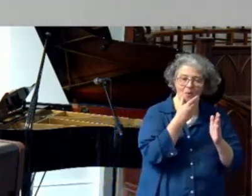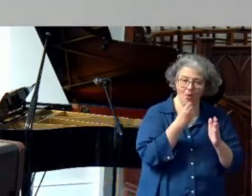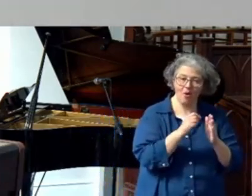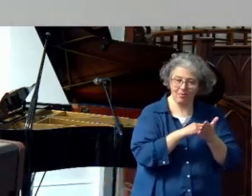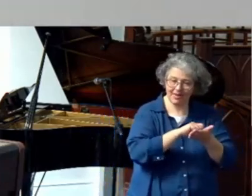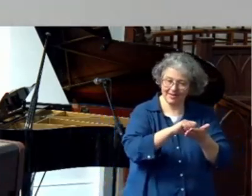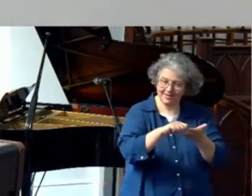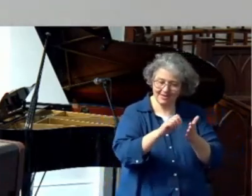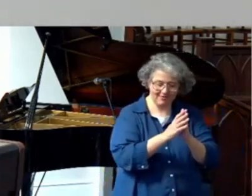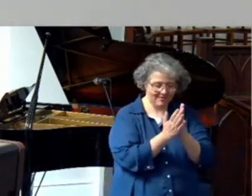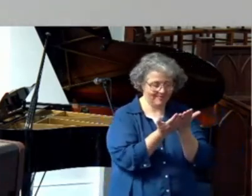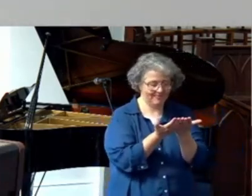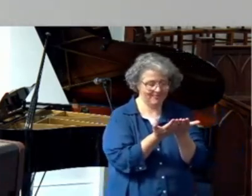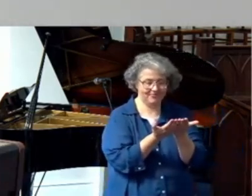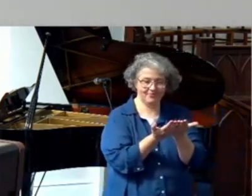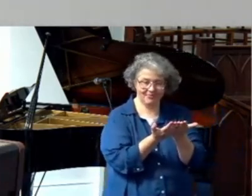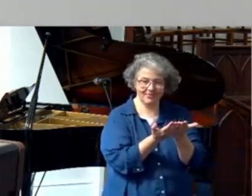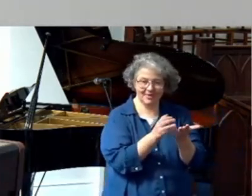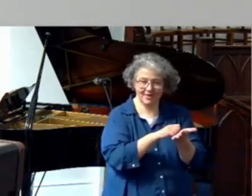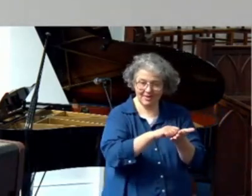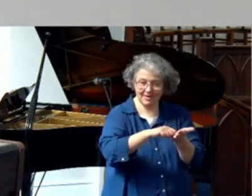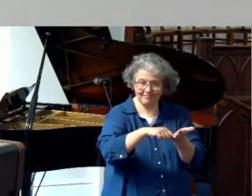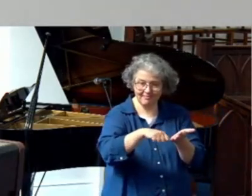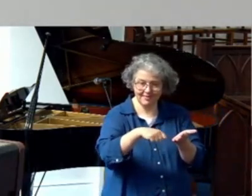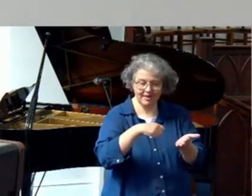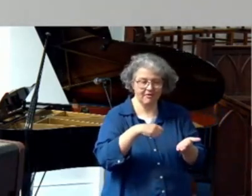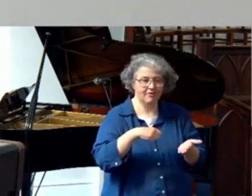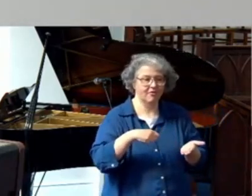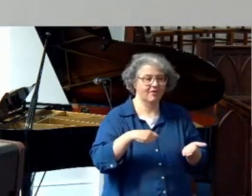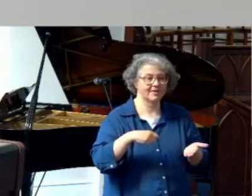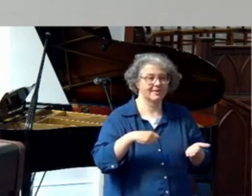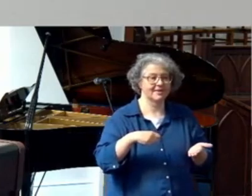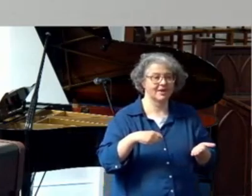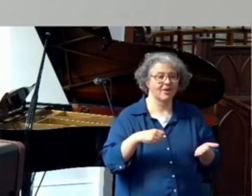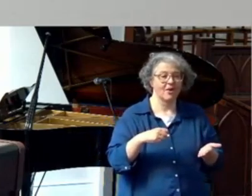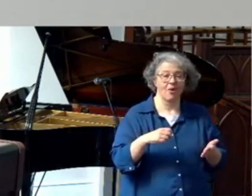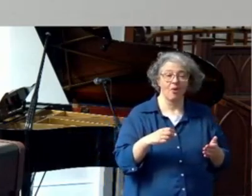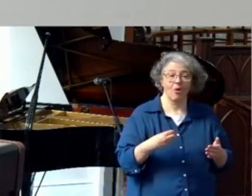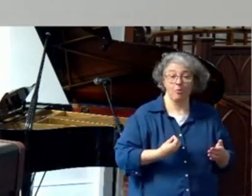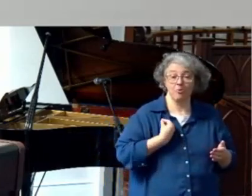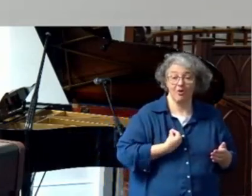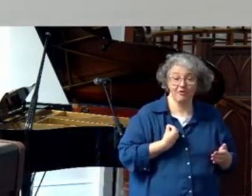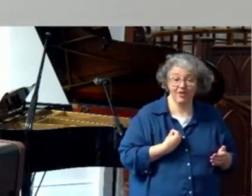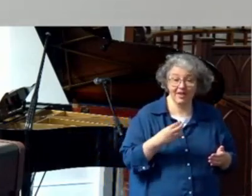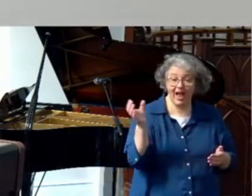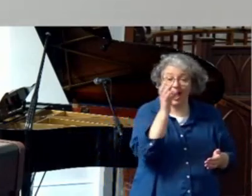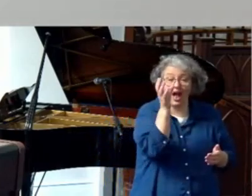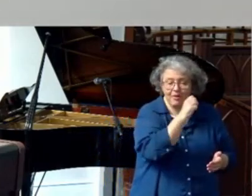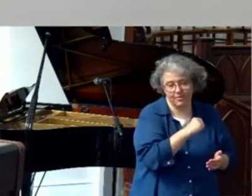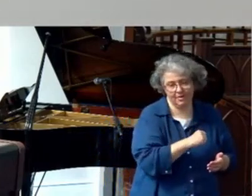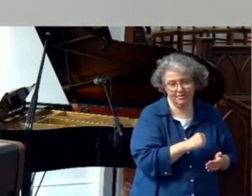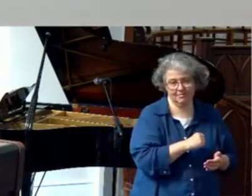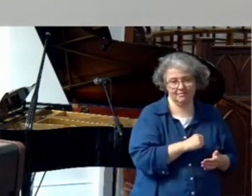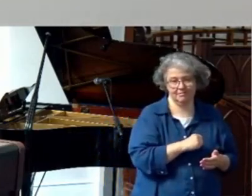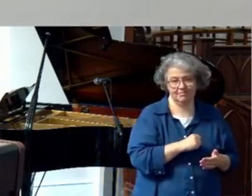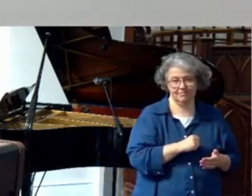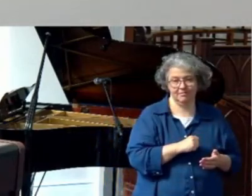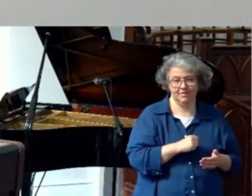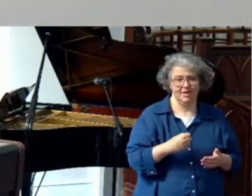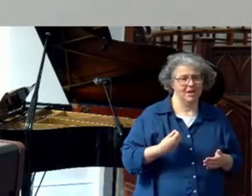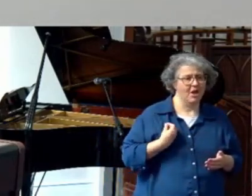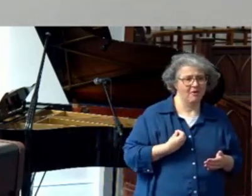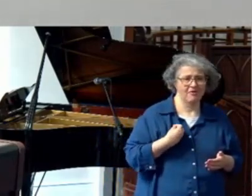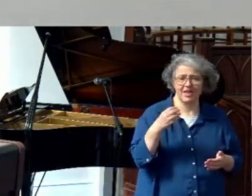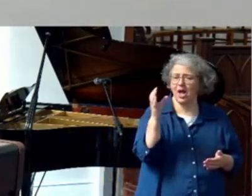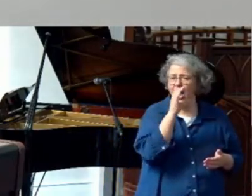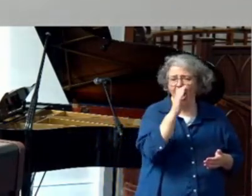E Edwards diz: a brevidade da vida, o quanto ela é curta, quanto mais nós compreendemos que a nossa